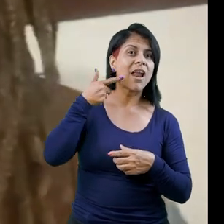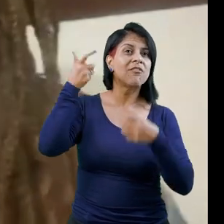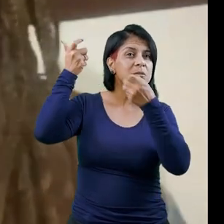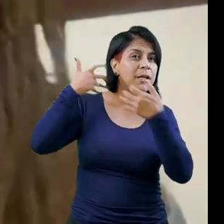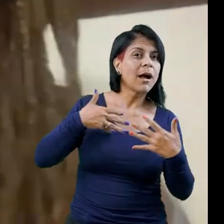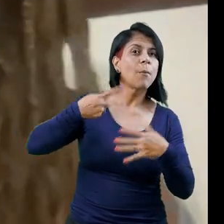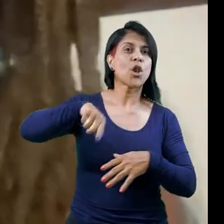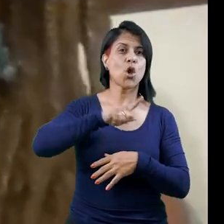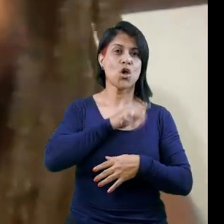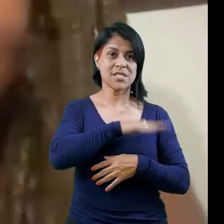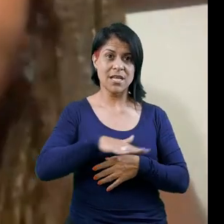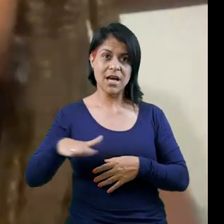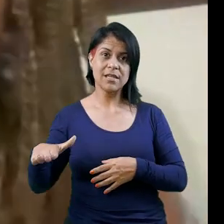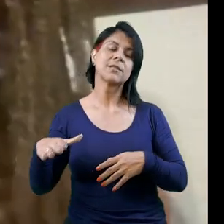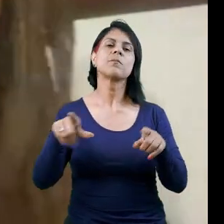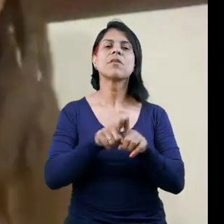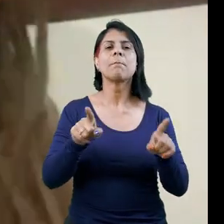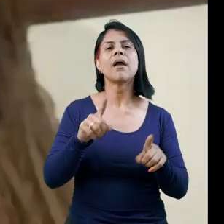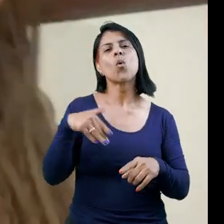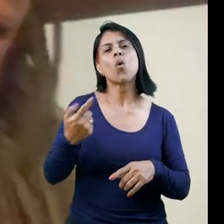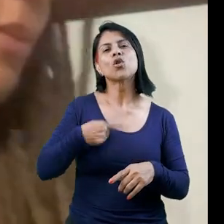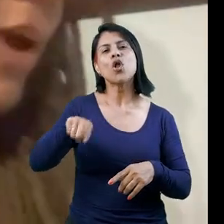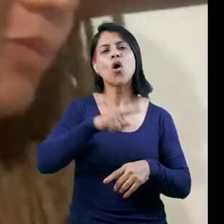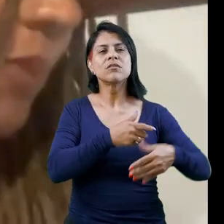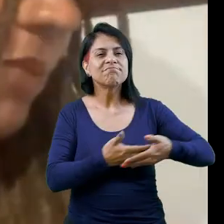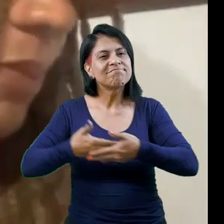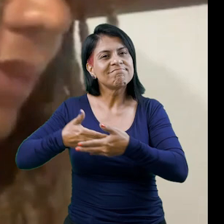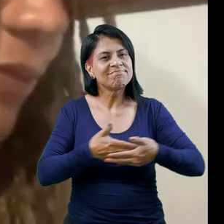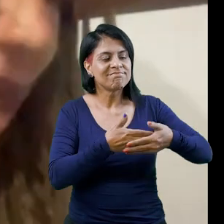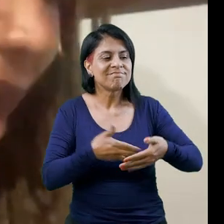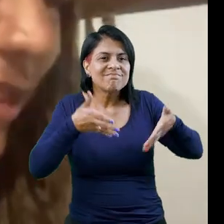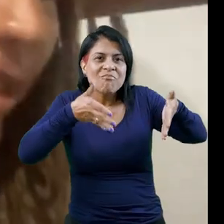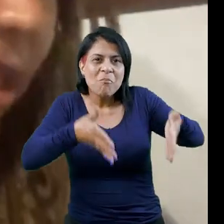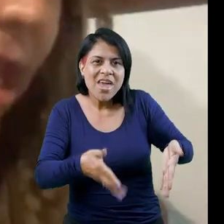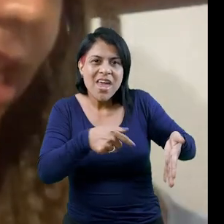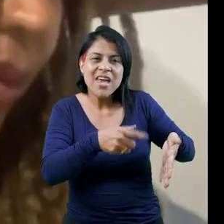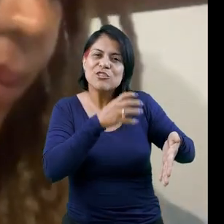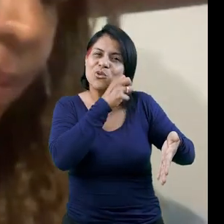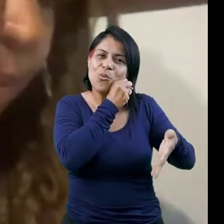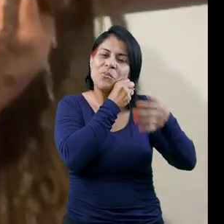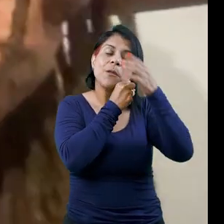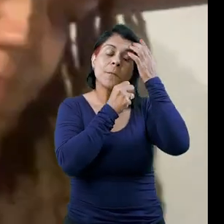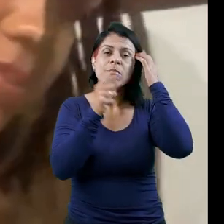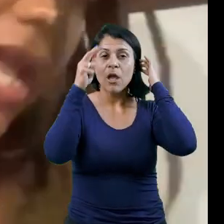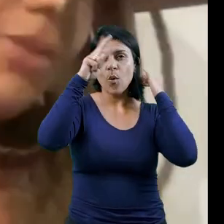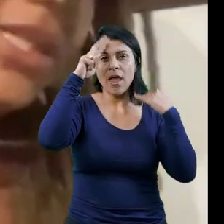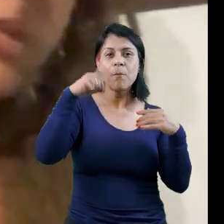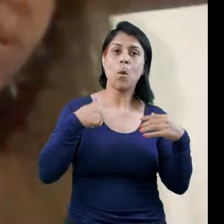era, né, quando a gente estava ali já no berço. Tem uma frase que eu